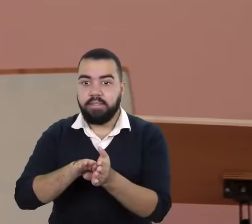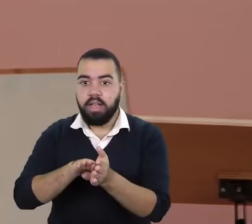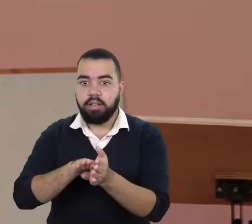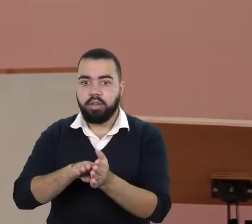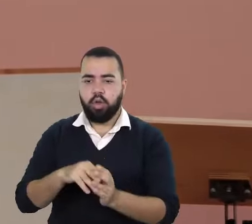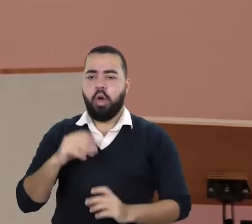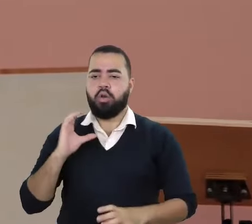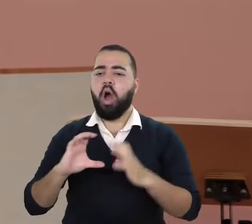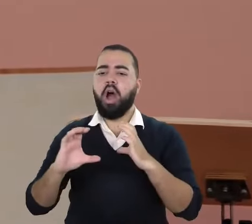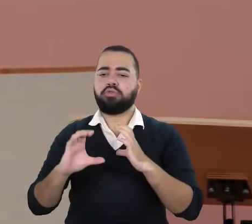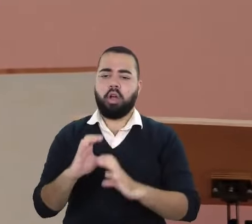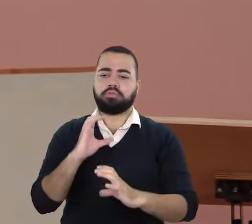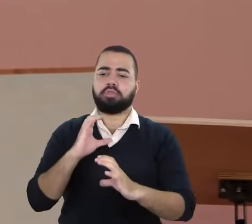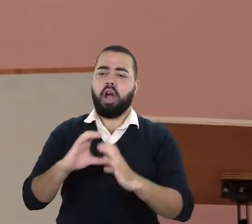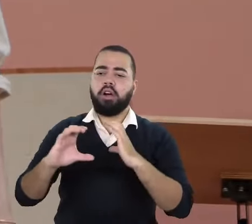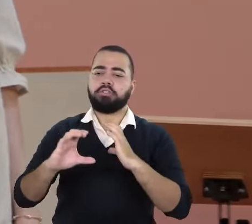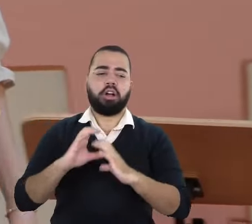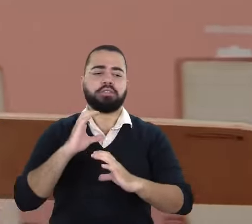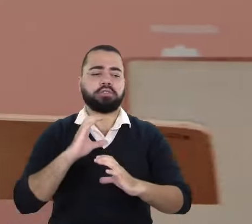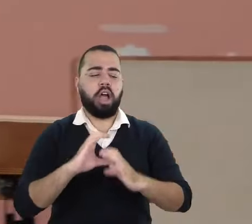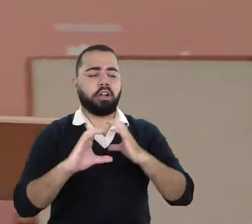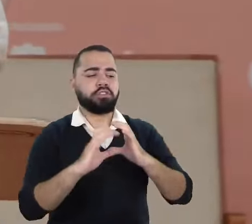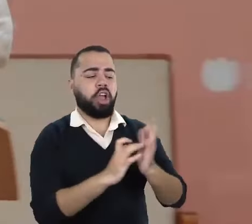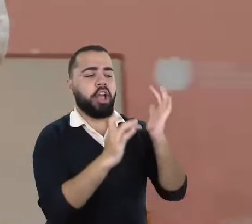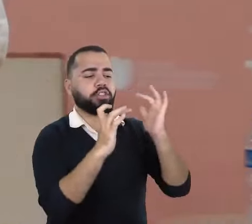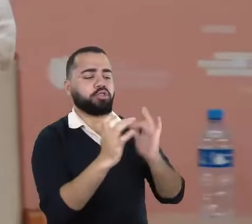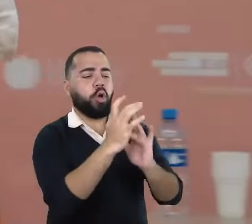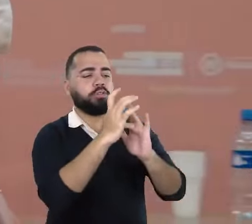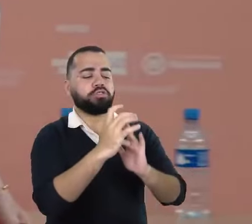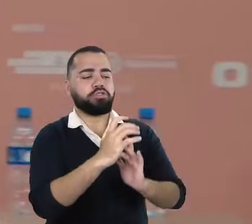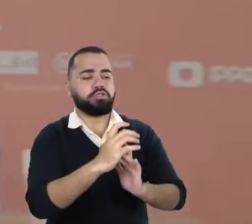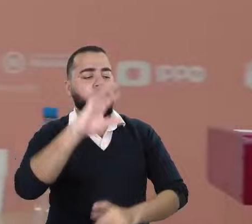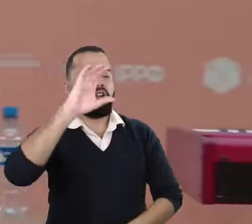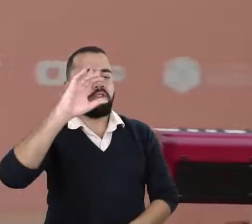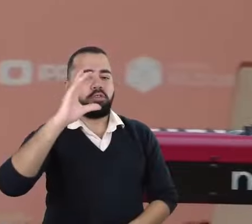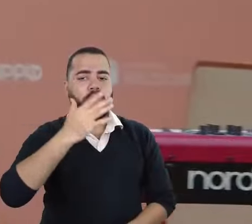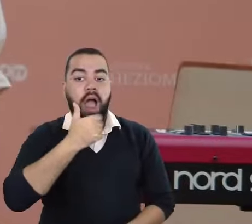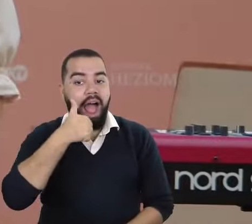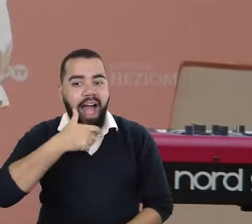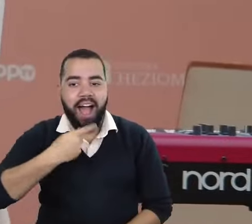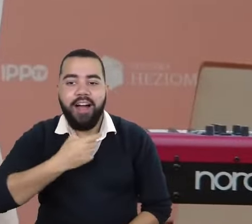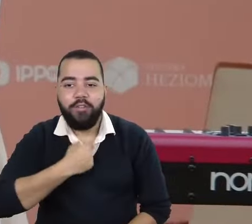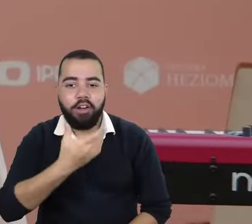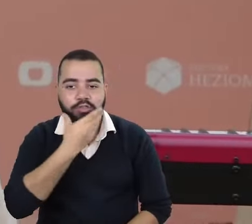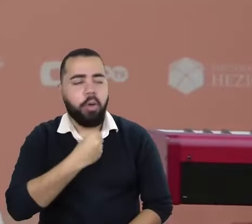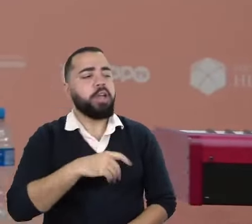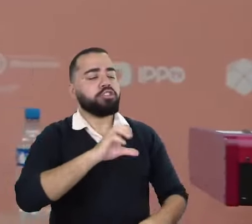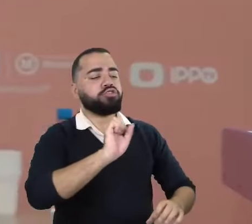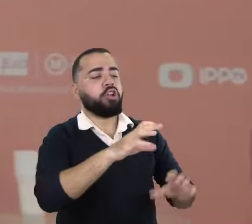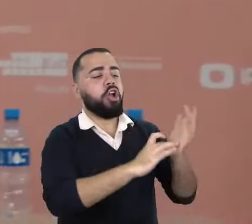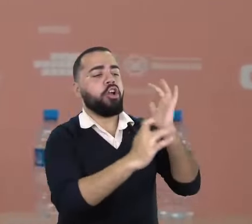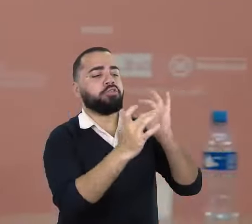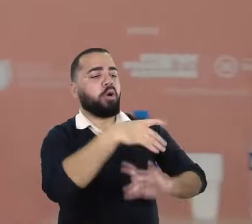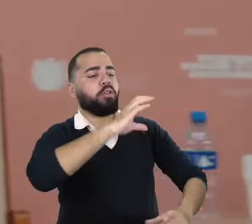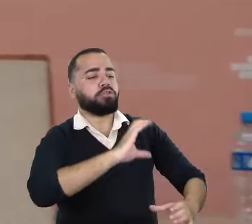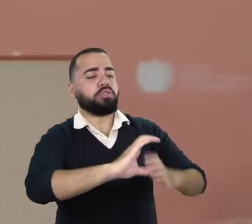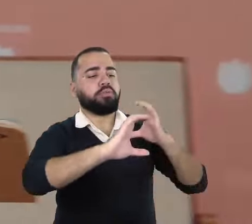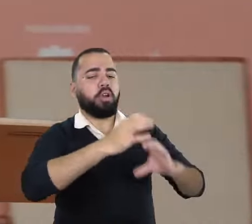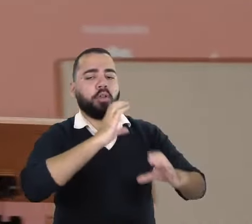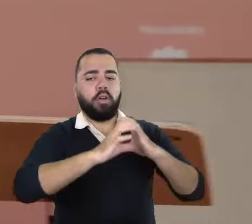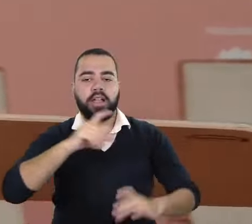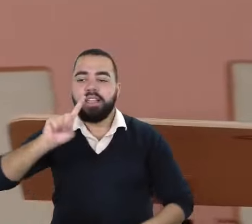ficava assim, o Salvador batendo está, sim, está. E eu fazia todas as vozes, o contralto,